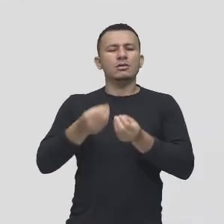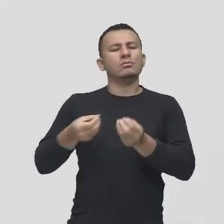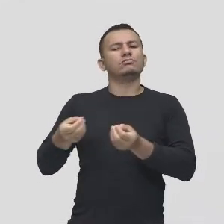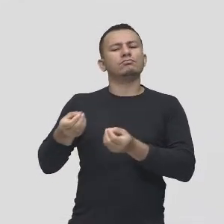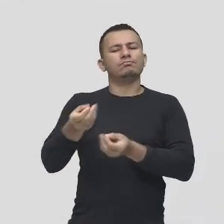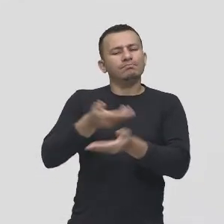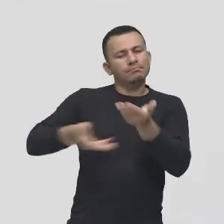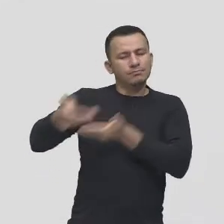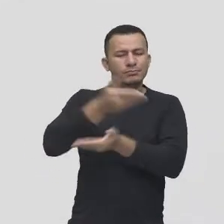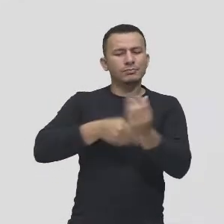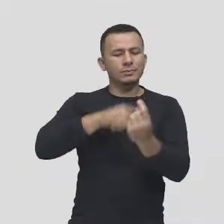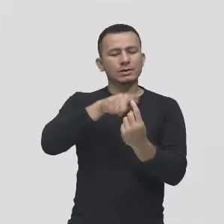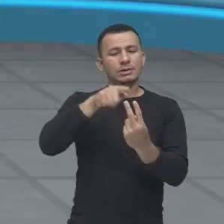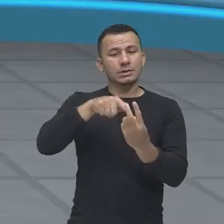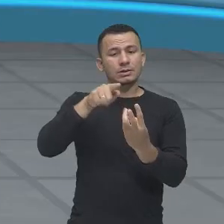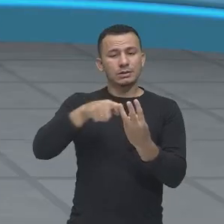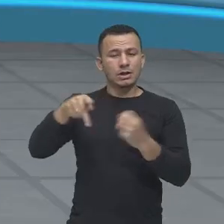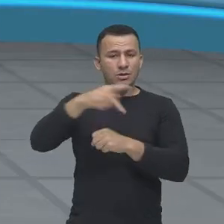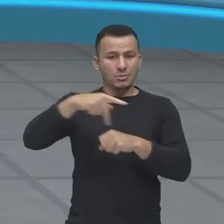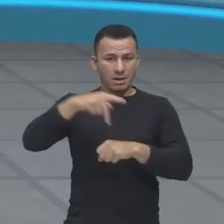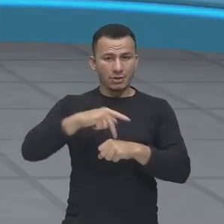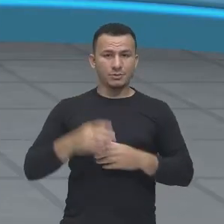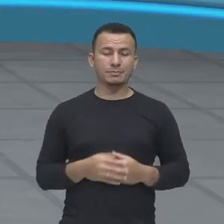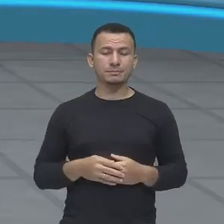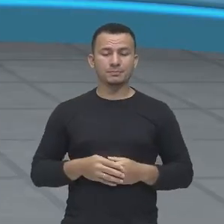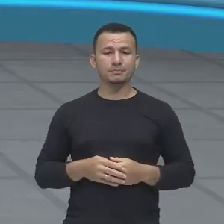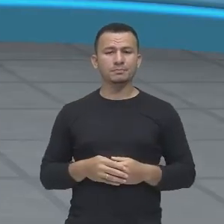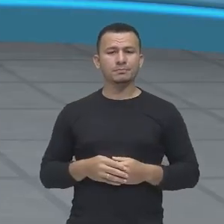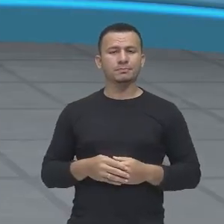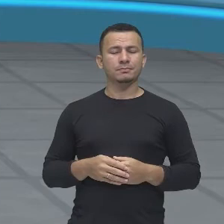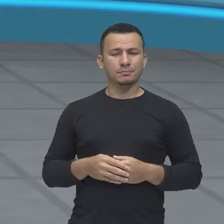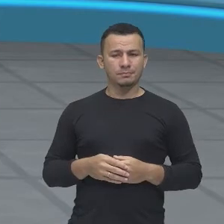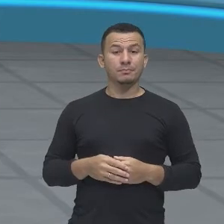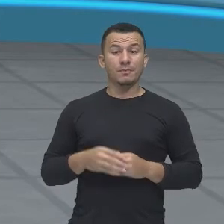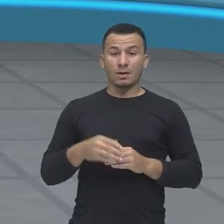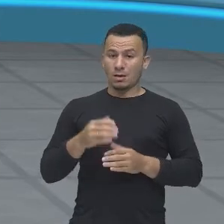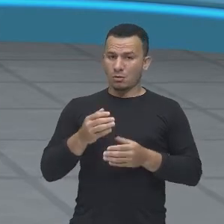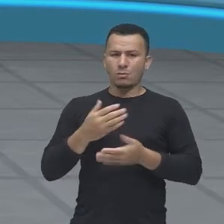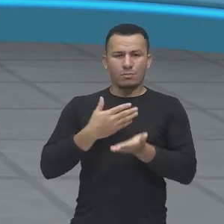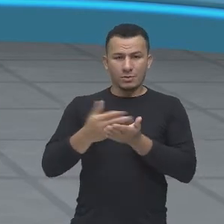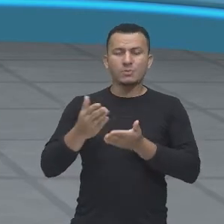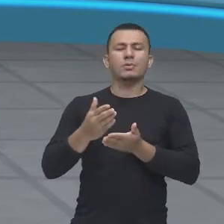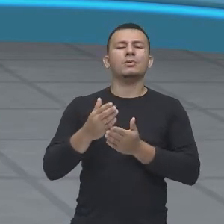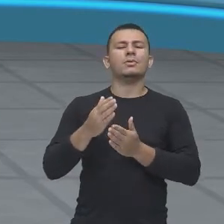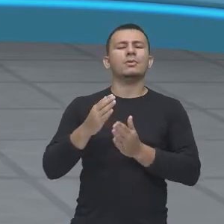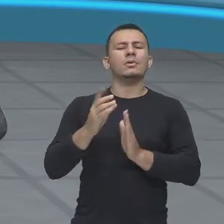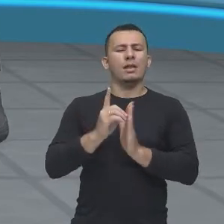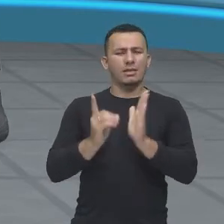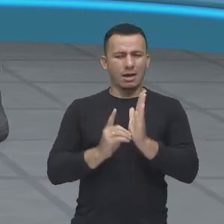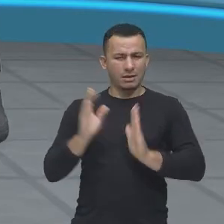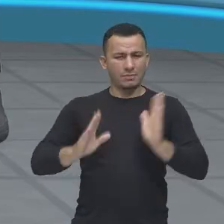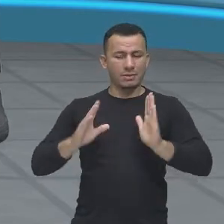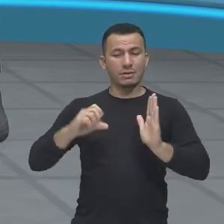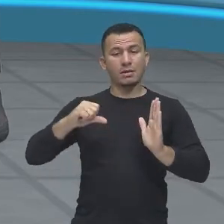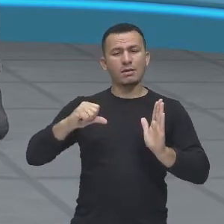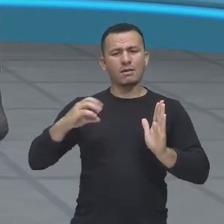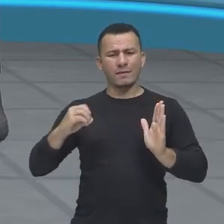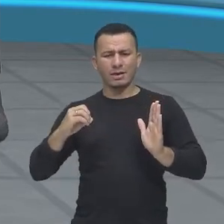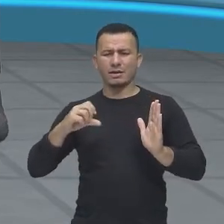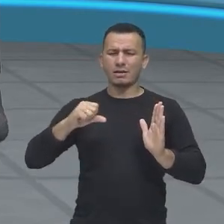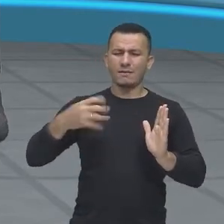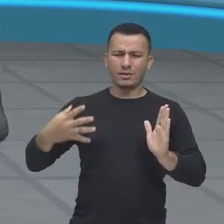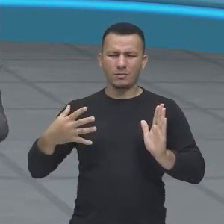os 3 países. Recentemente, pessoal, começou lá na década de 90, certo? 94. Recentemente,